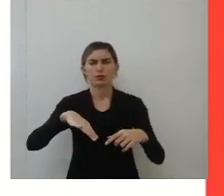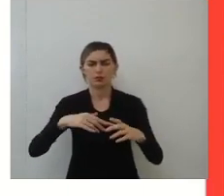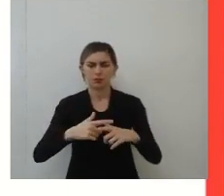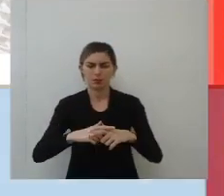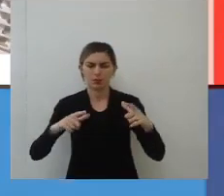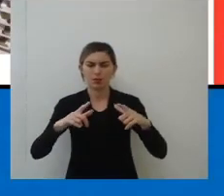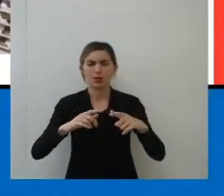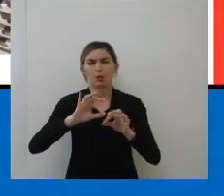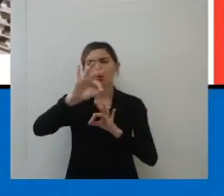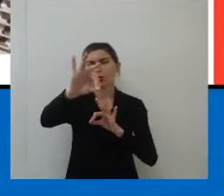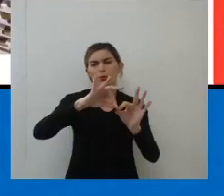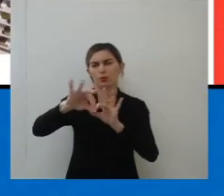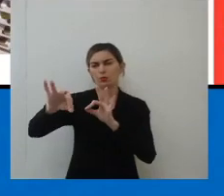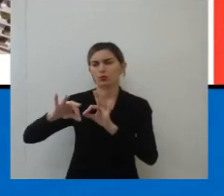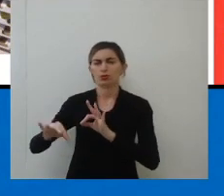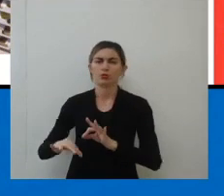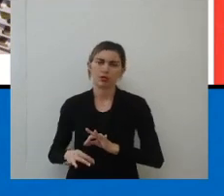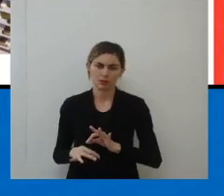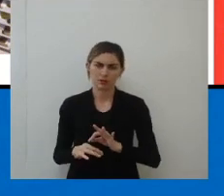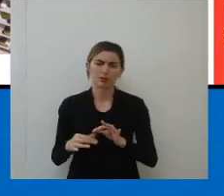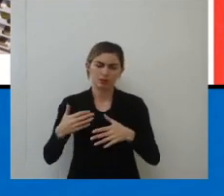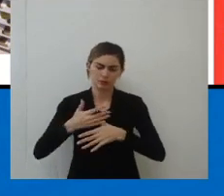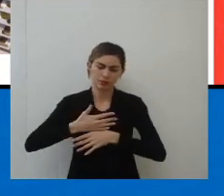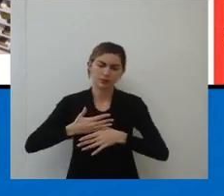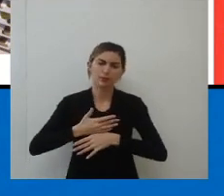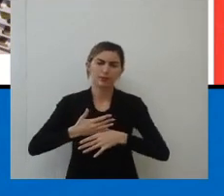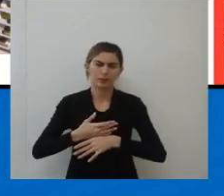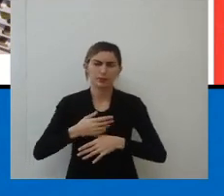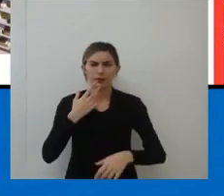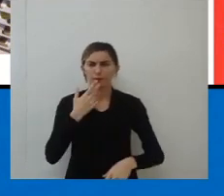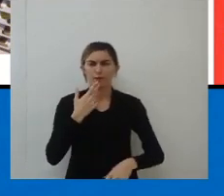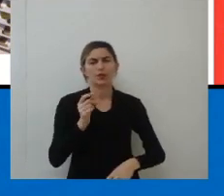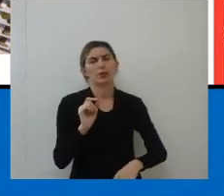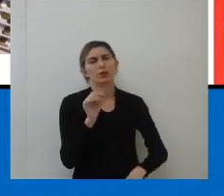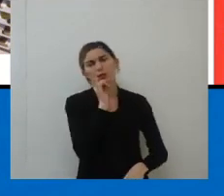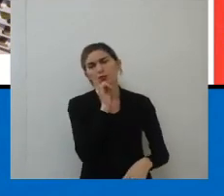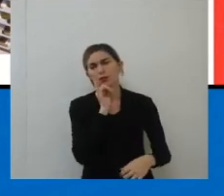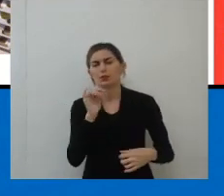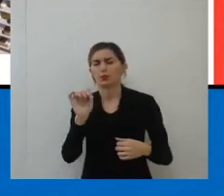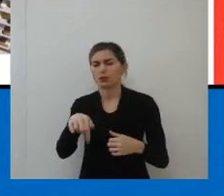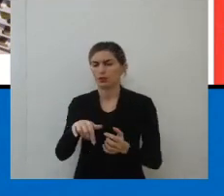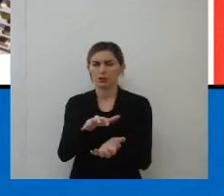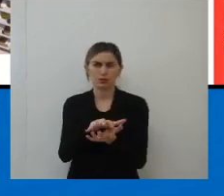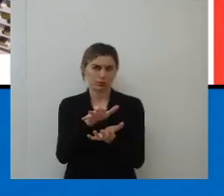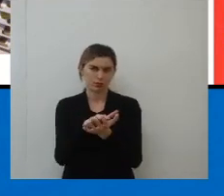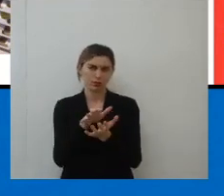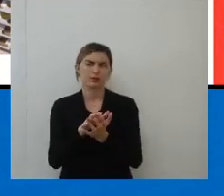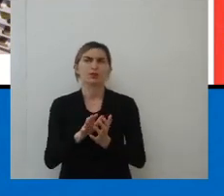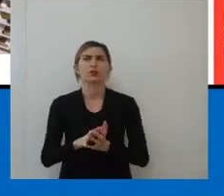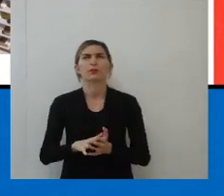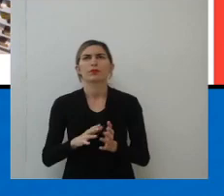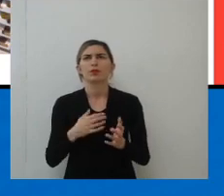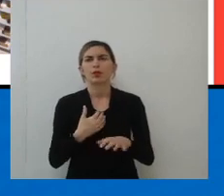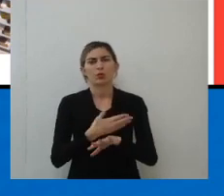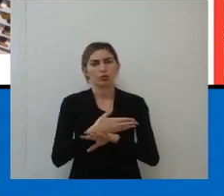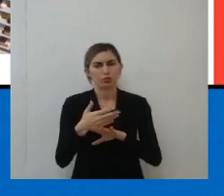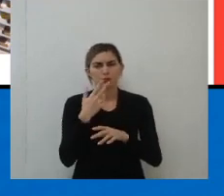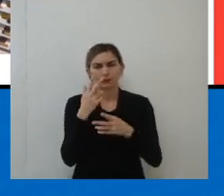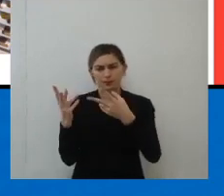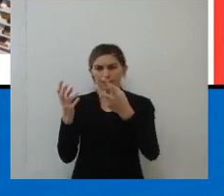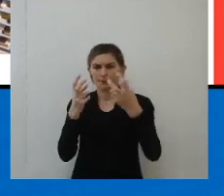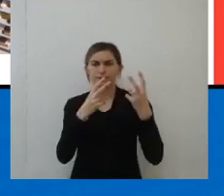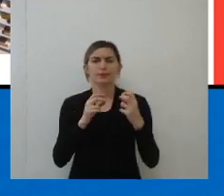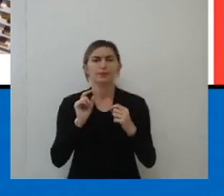mais distantes do tecido urbano. Quando a gente fala nisso, por exemplo, aqui na cidade do Recife, é comum a gente